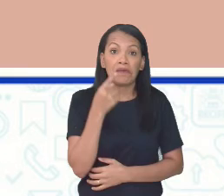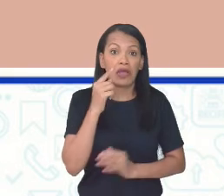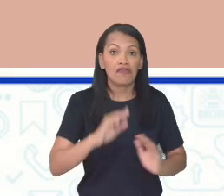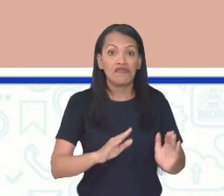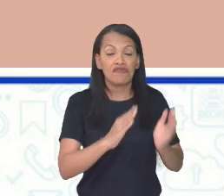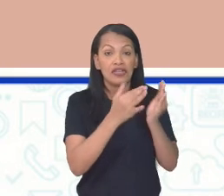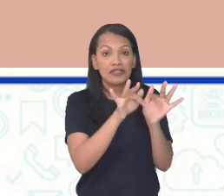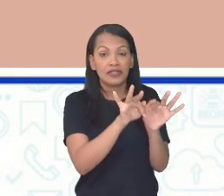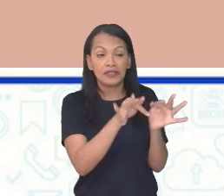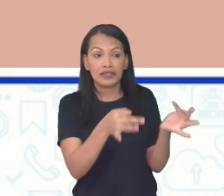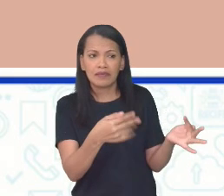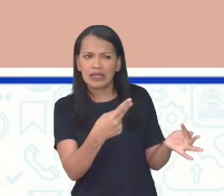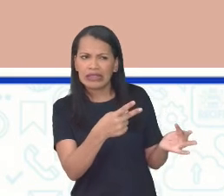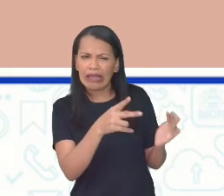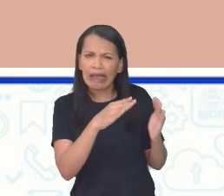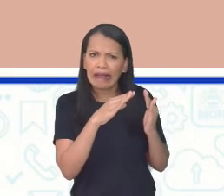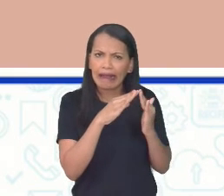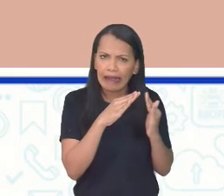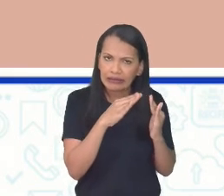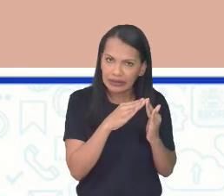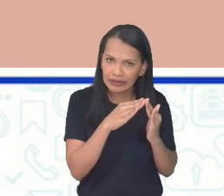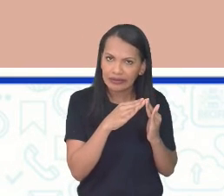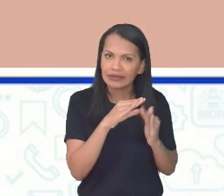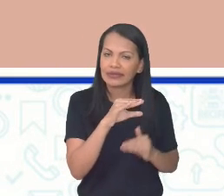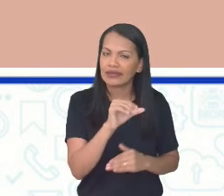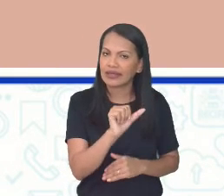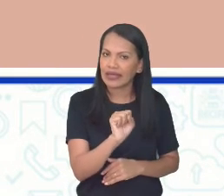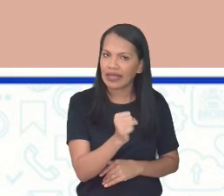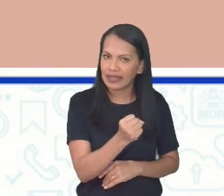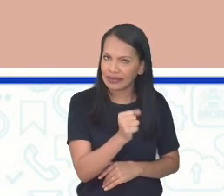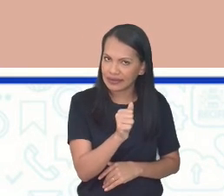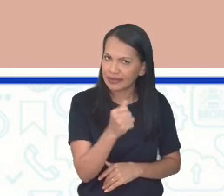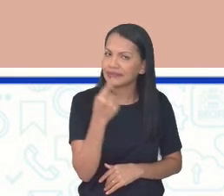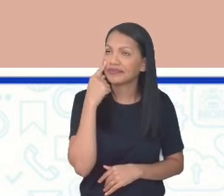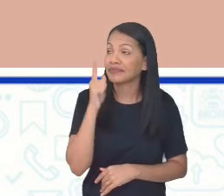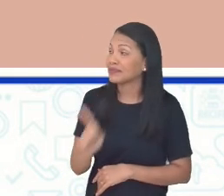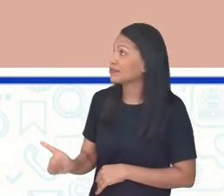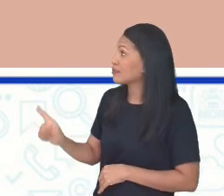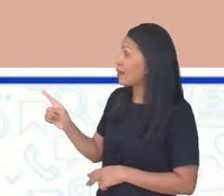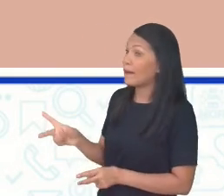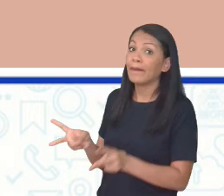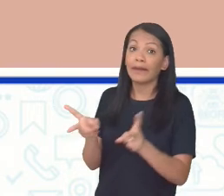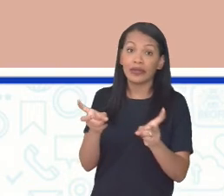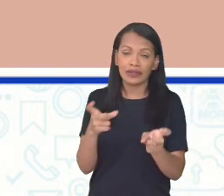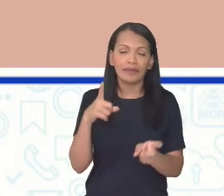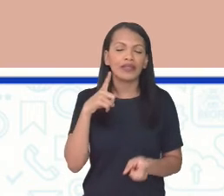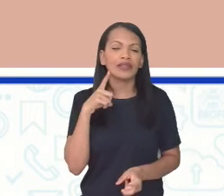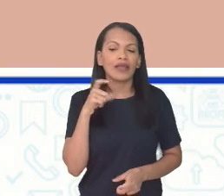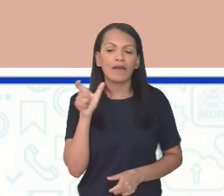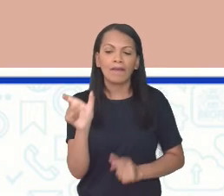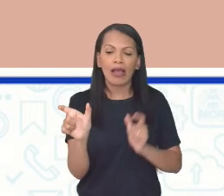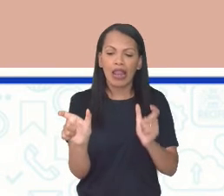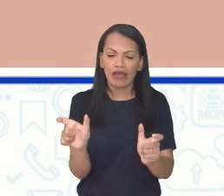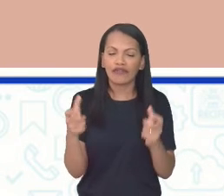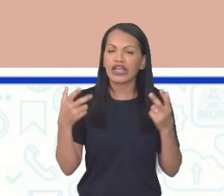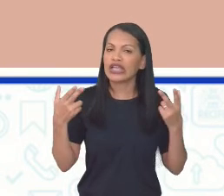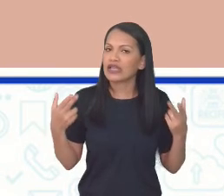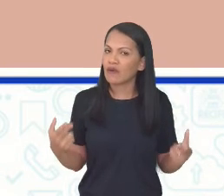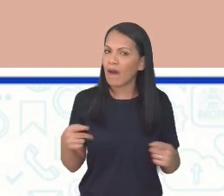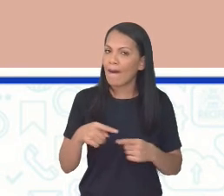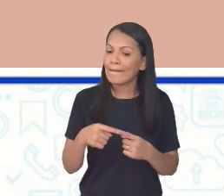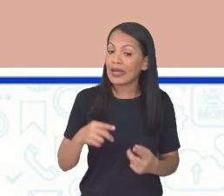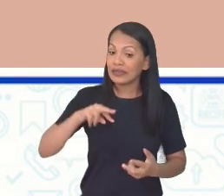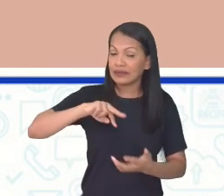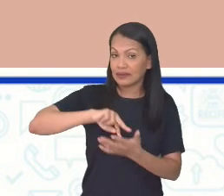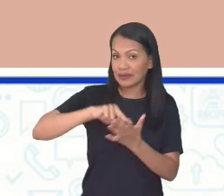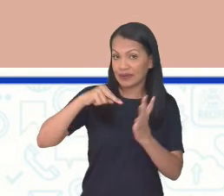dos homônimos perfeitos, não é? Eles têm grafia igual e significado